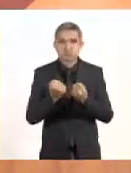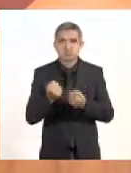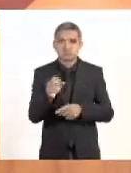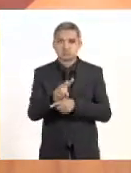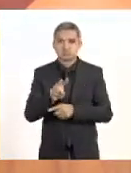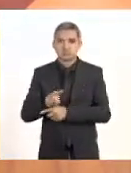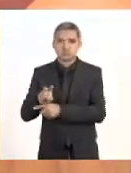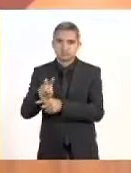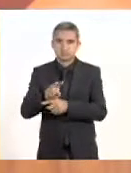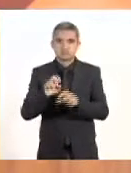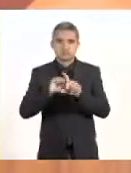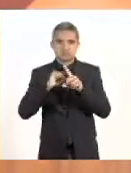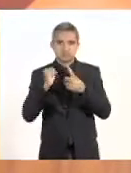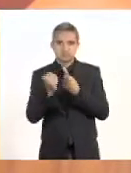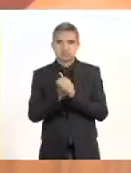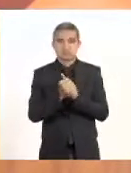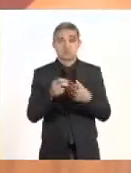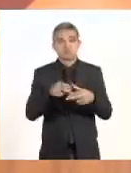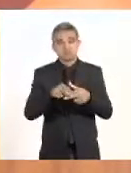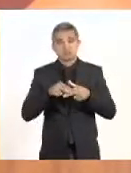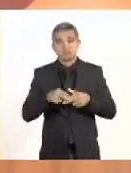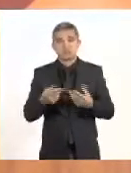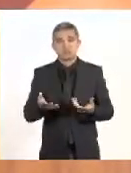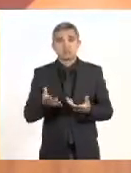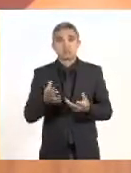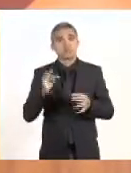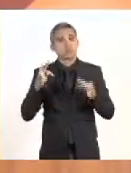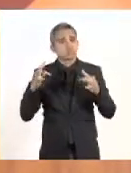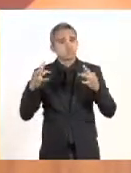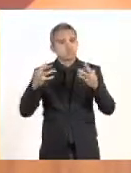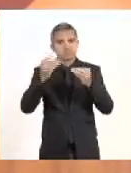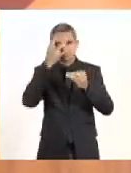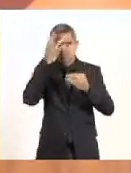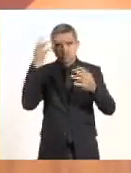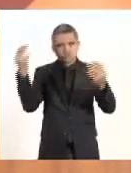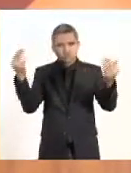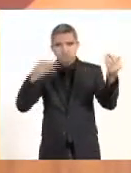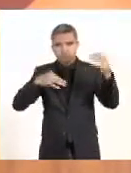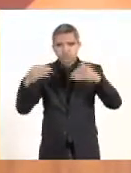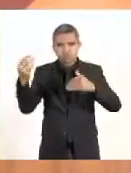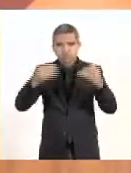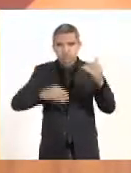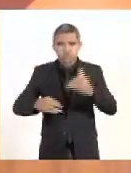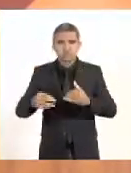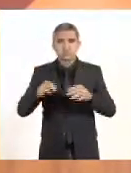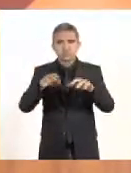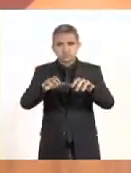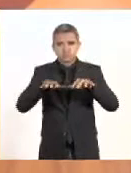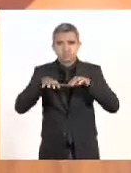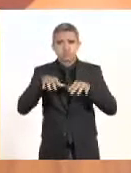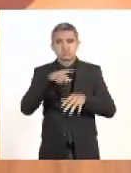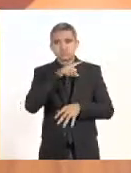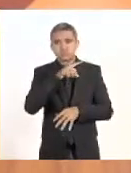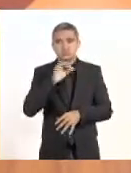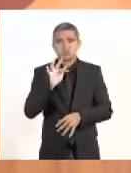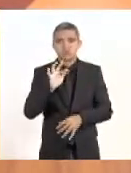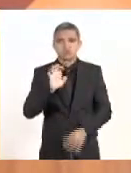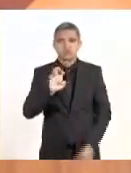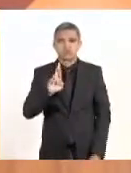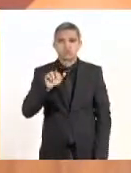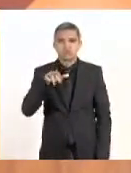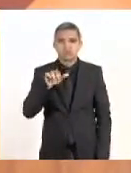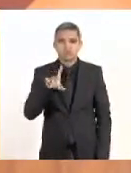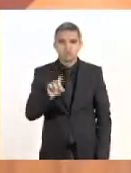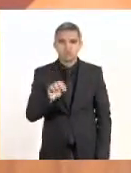realmente condição expressa por todos aqueles que estavam naquele auditório, Fernando Falcão, estavam ali